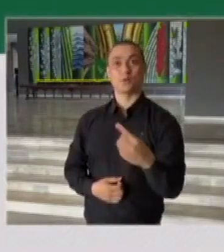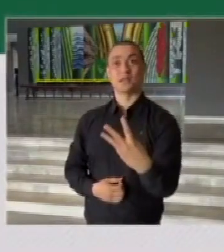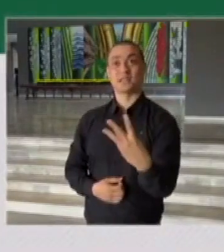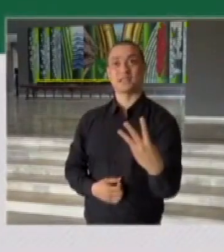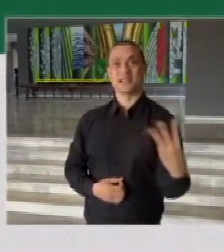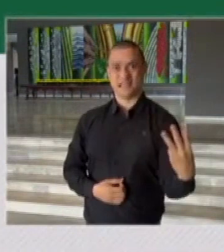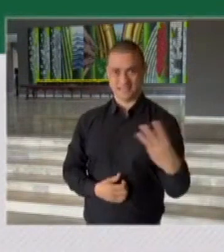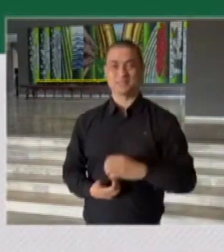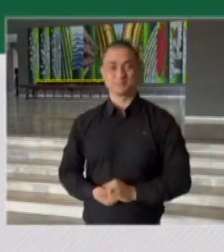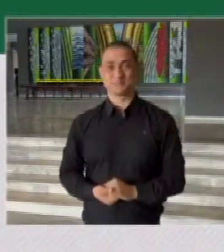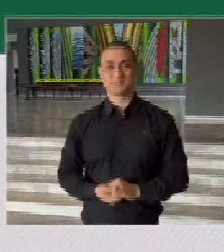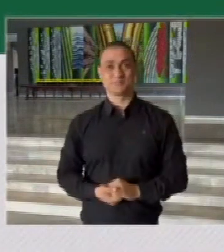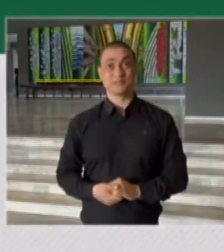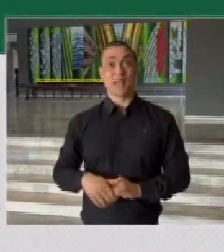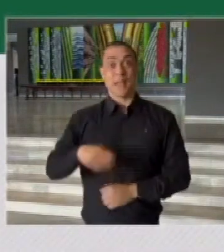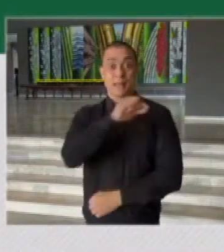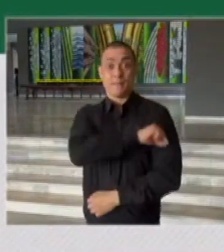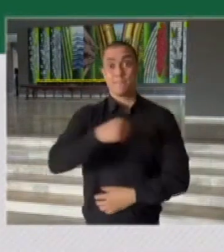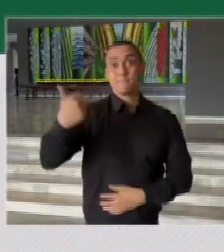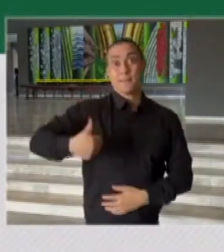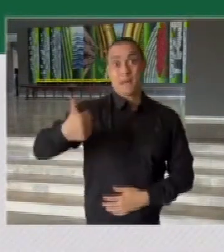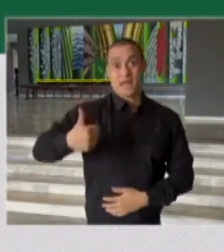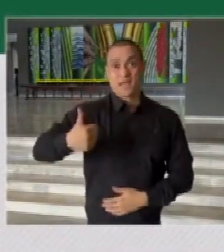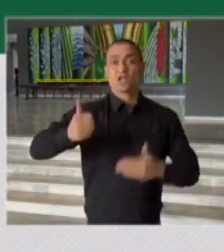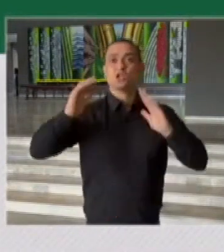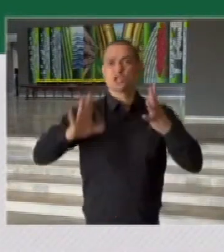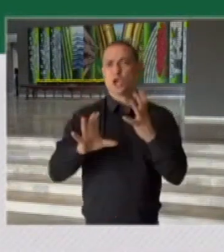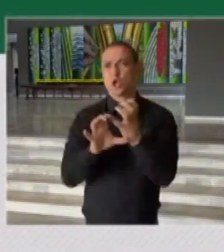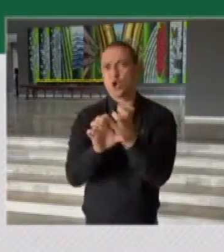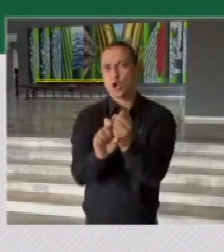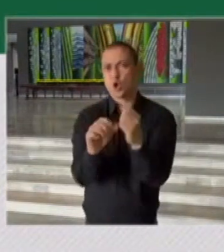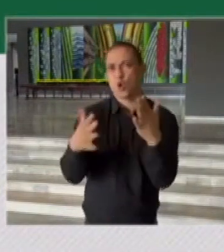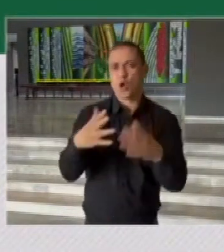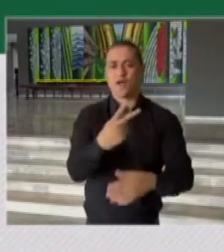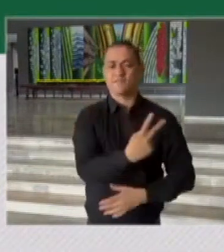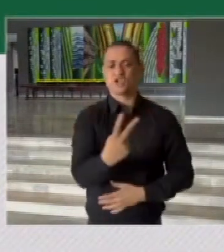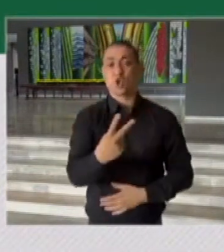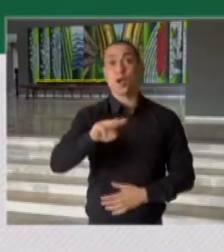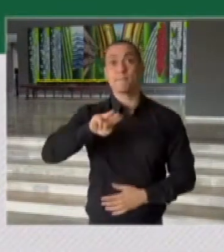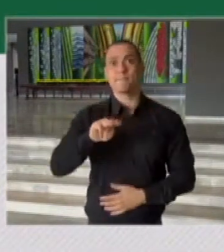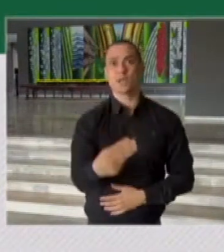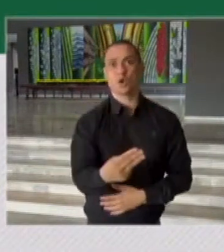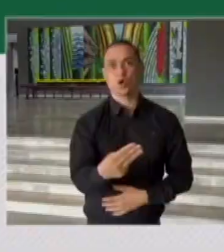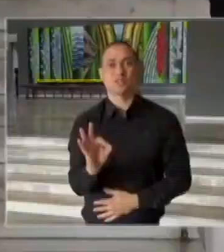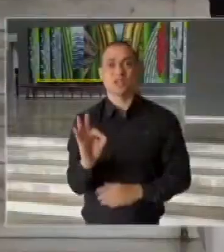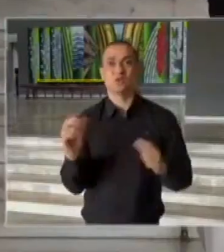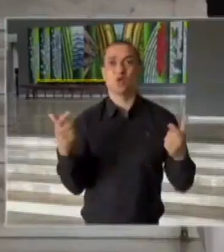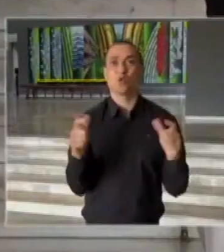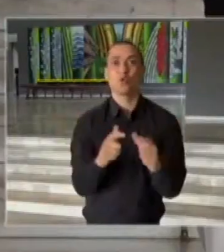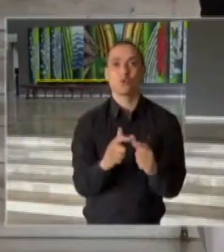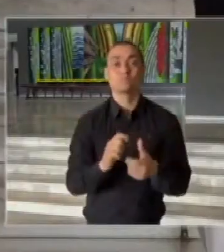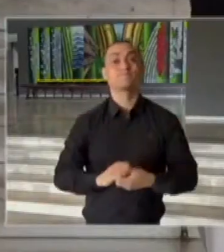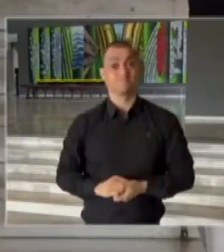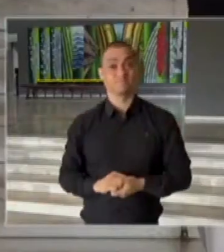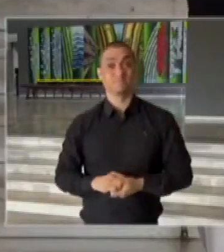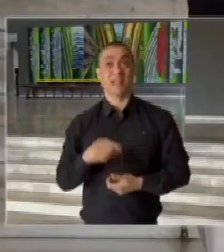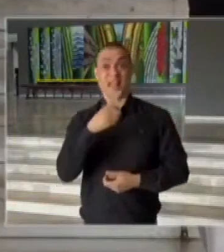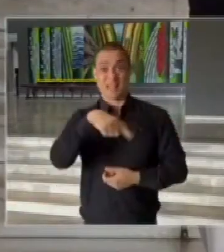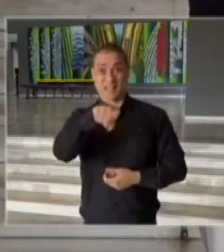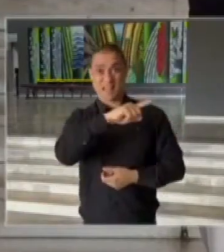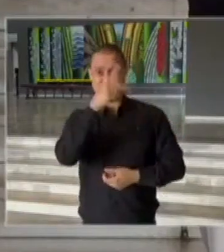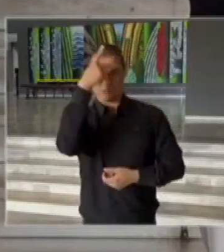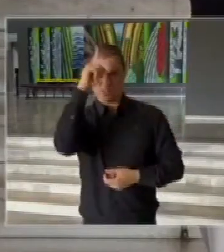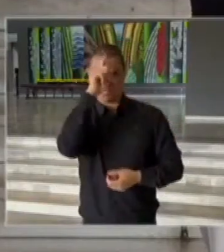índice se deve ao avanço da vacinação, que já chega à marca de 62% de adultos imunizados. A mortalidade das